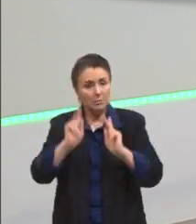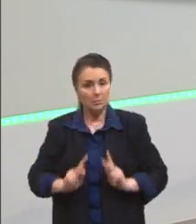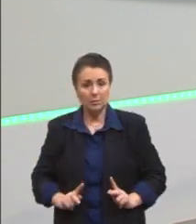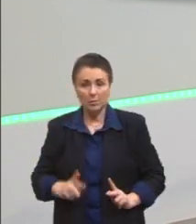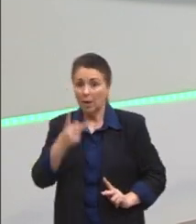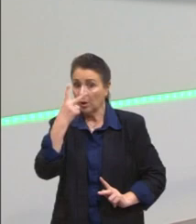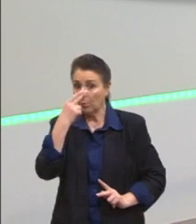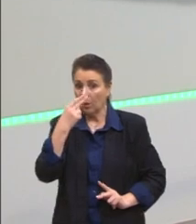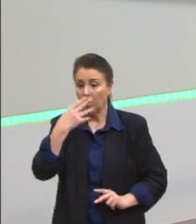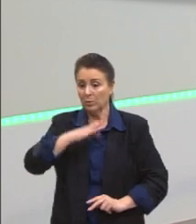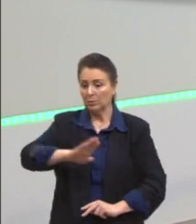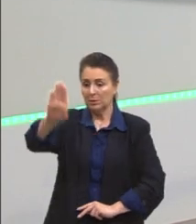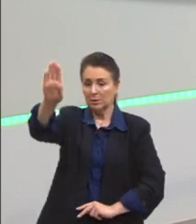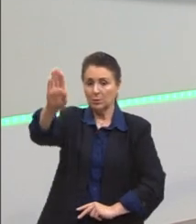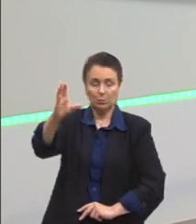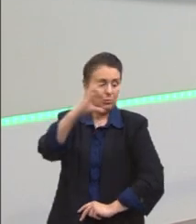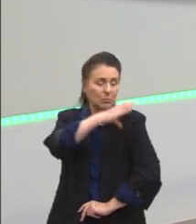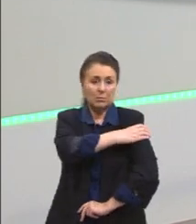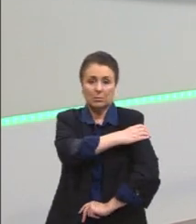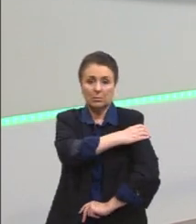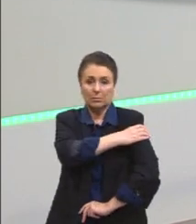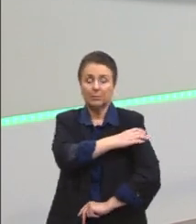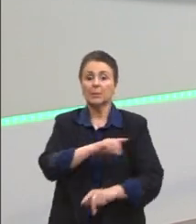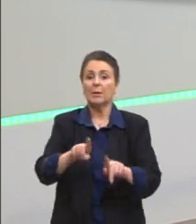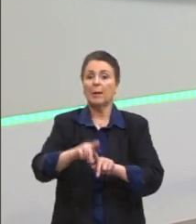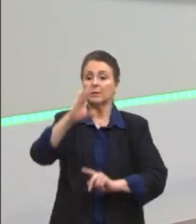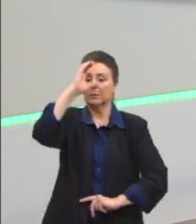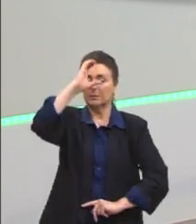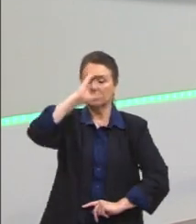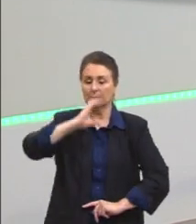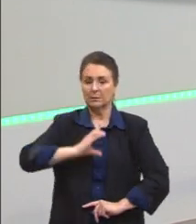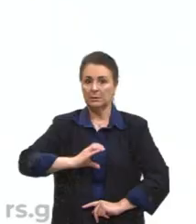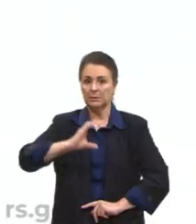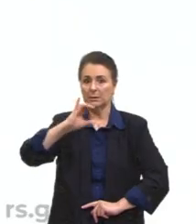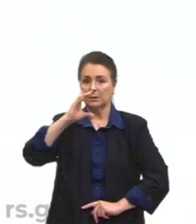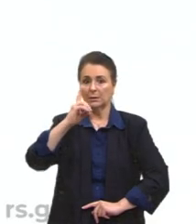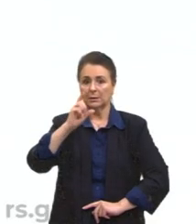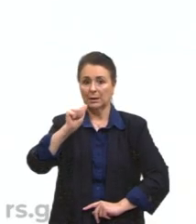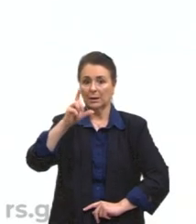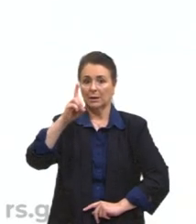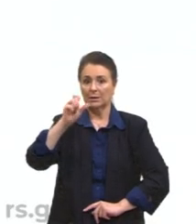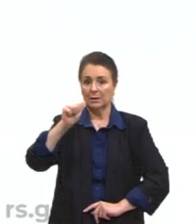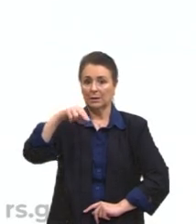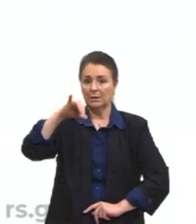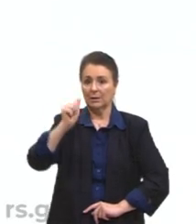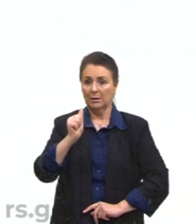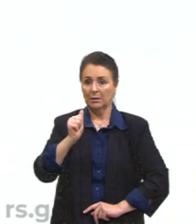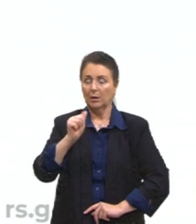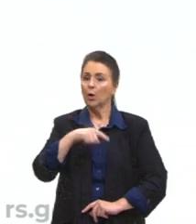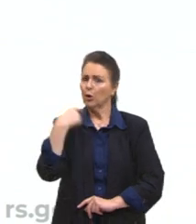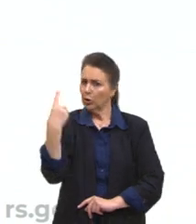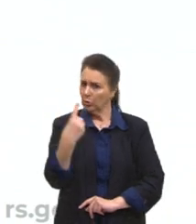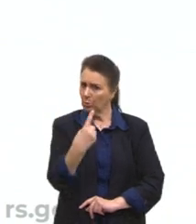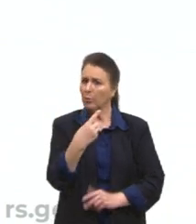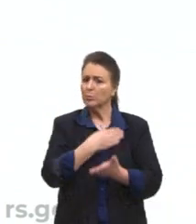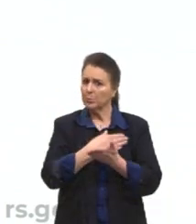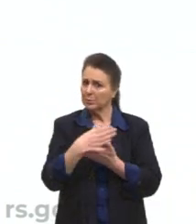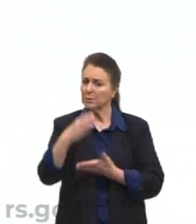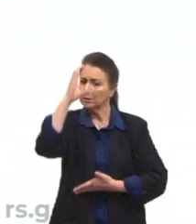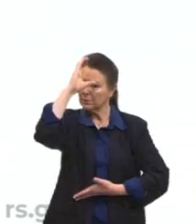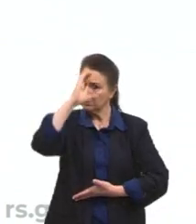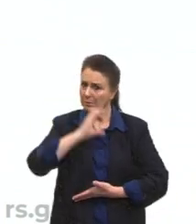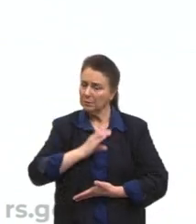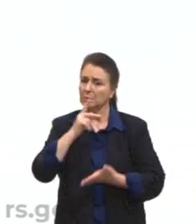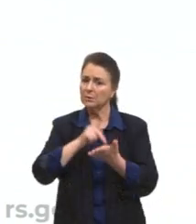fascismo né A questão da Cidadania nós exercermos a cidadania sendo cidadãos né